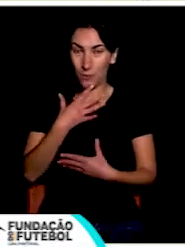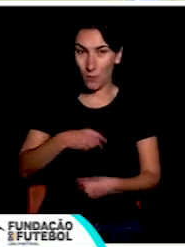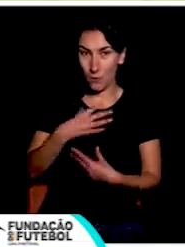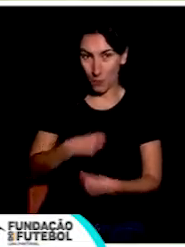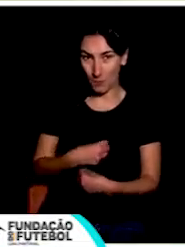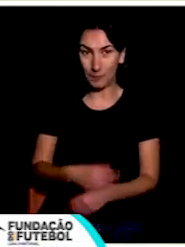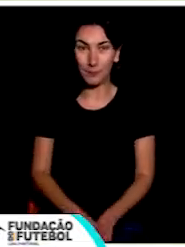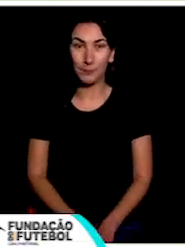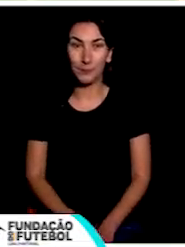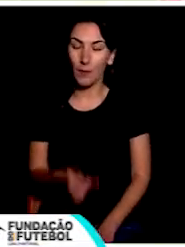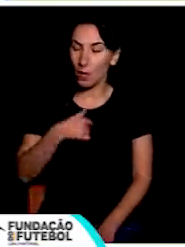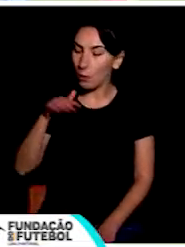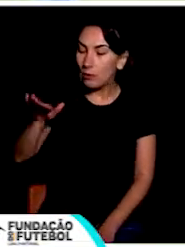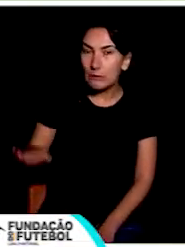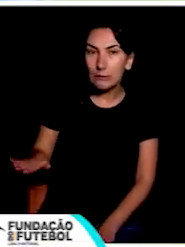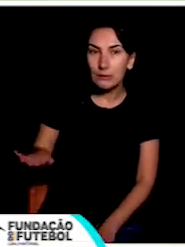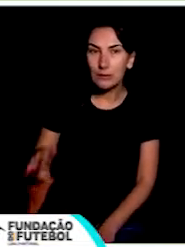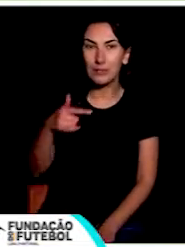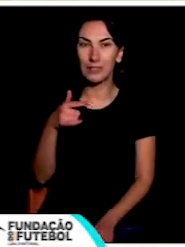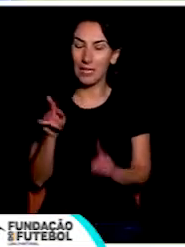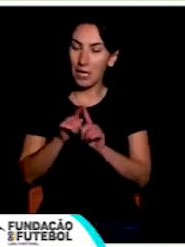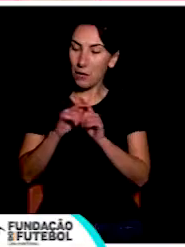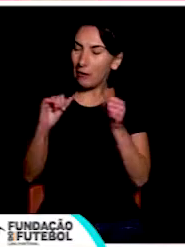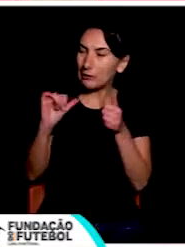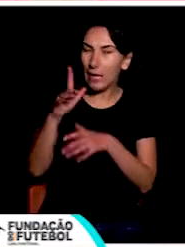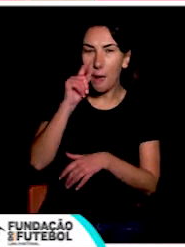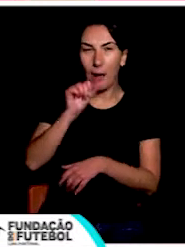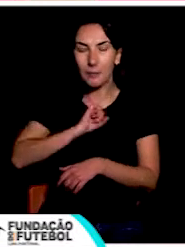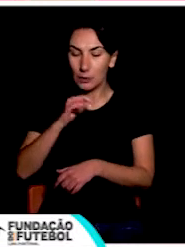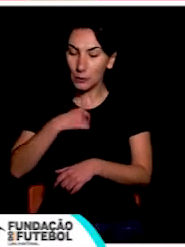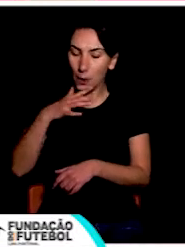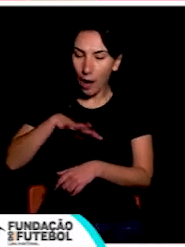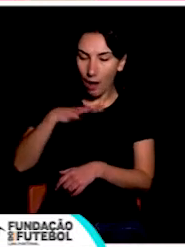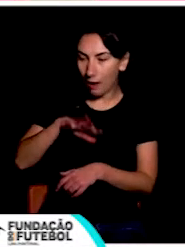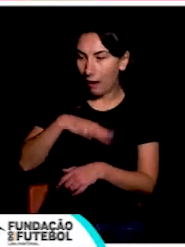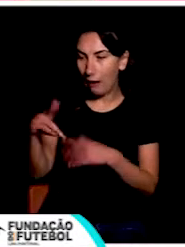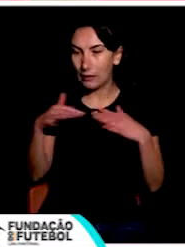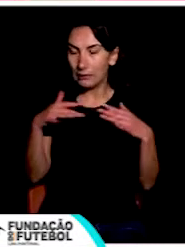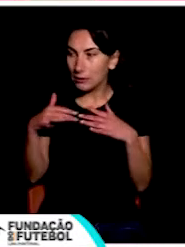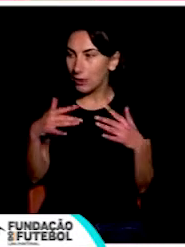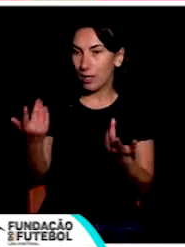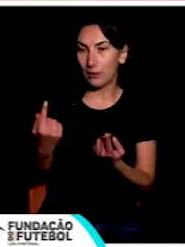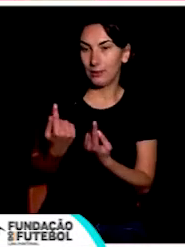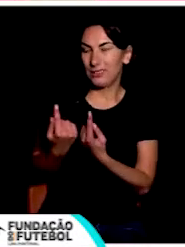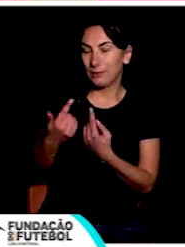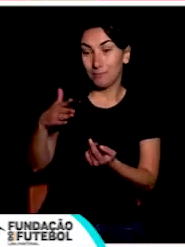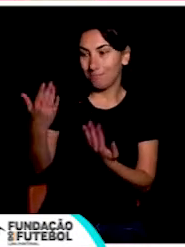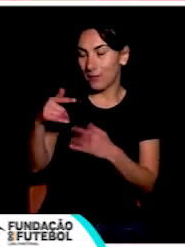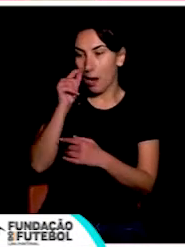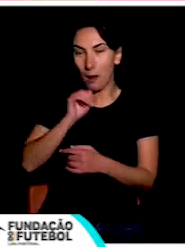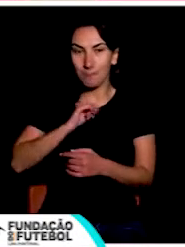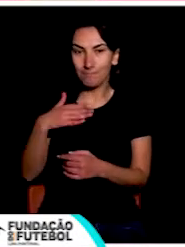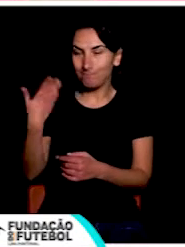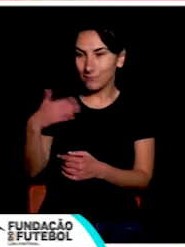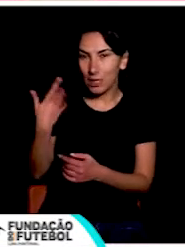que em novo o pai não estivesse muito para aí virado. Eu era pequenino, estava sempre a chateá-lo, queria vir jogar futebol. E ele na altura nem me queria muito pôr no futebol, já